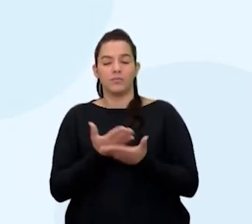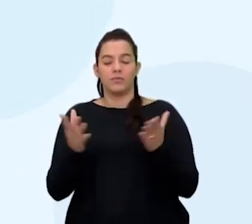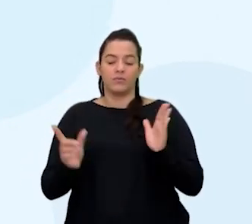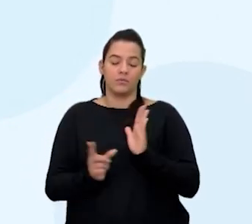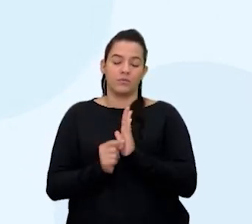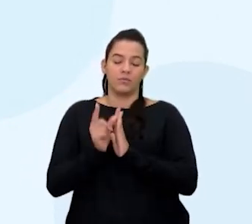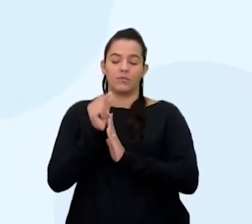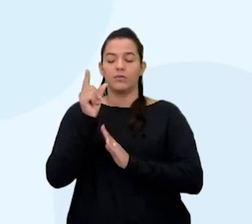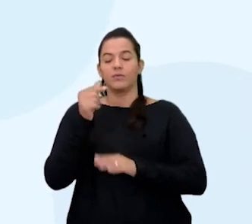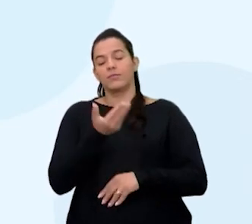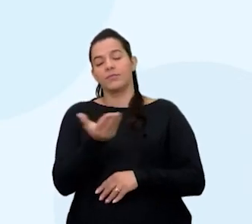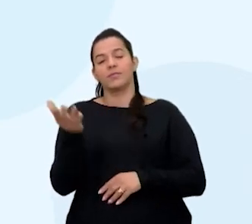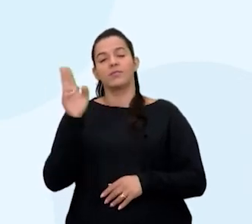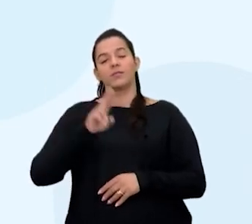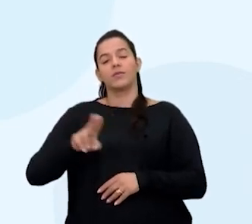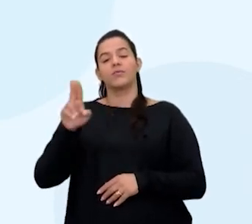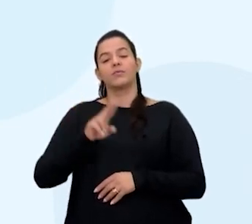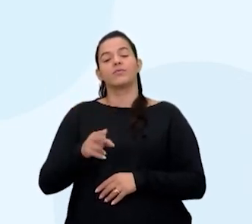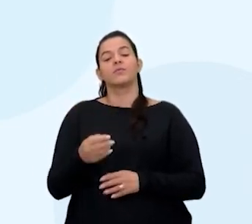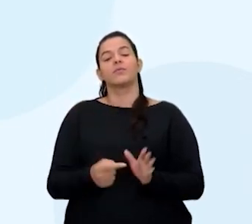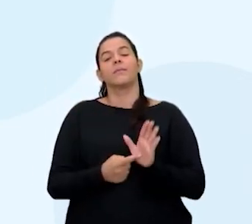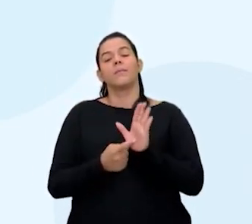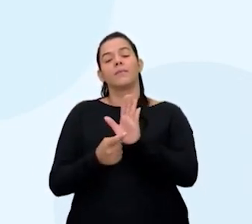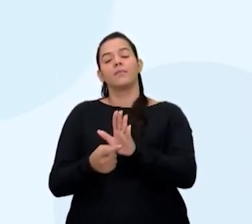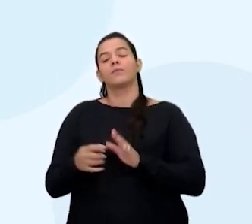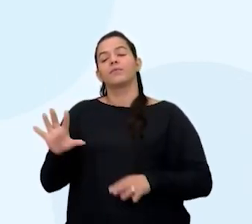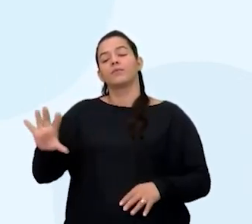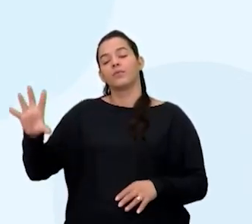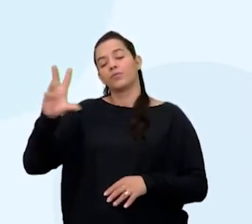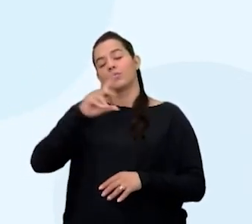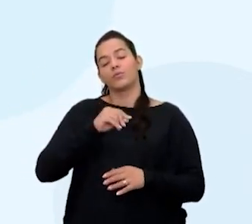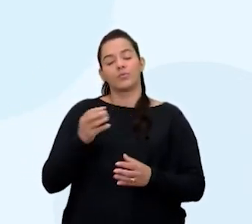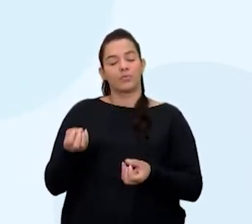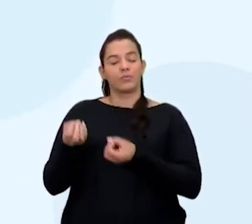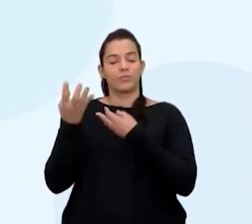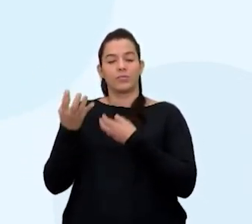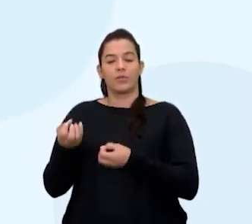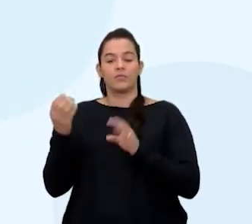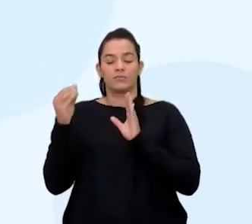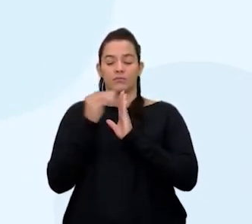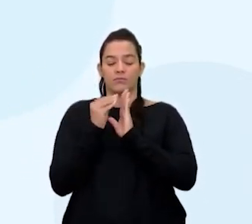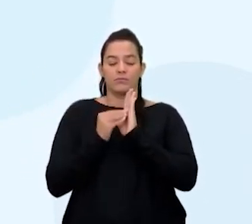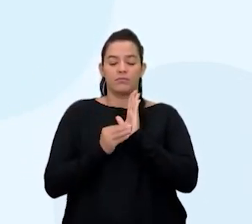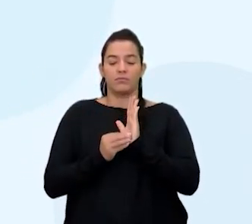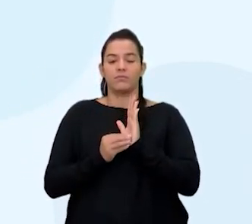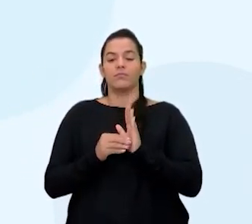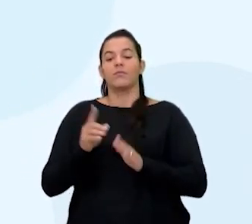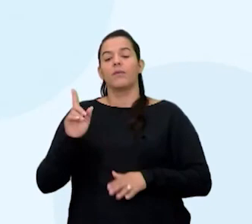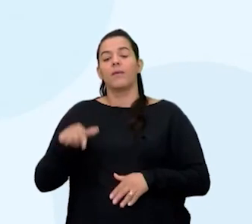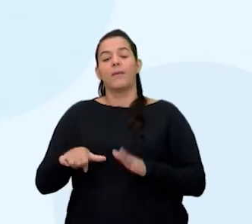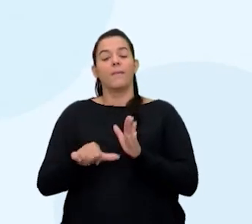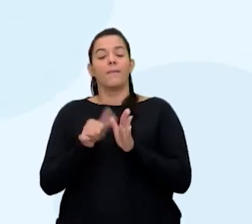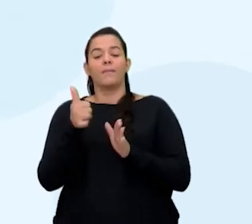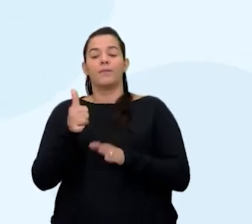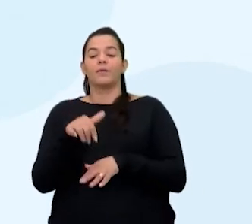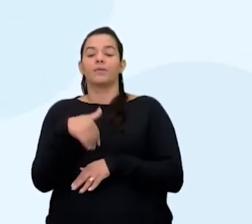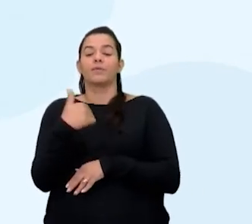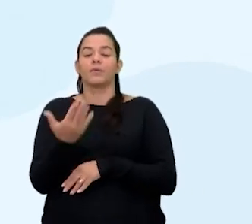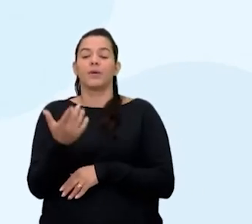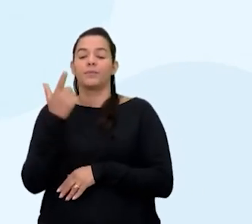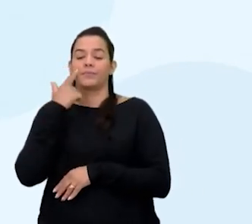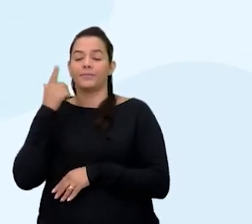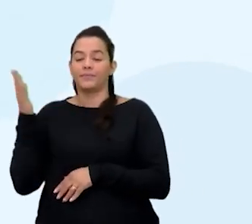digital, ele vai usar para trazer e registrar esses dados. O primeiro deles é a nacionalidade